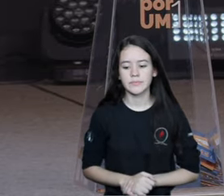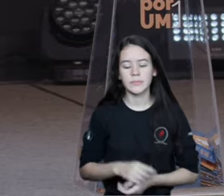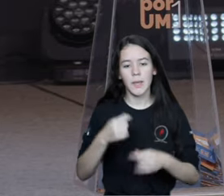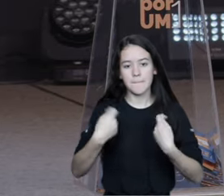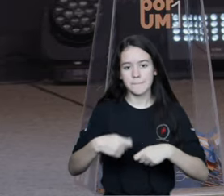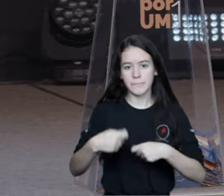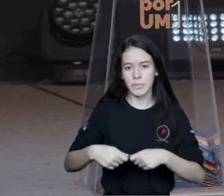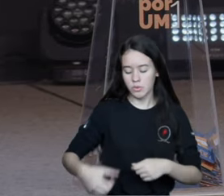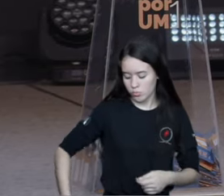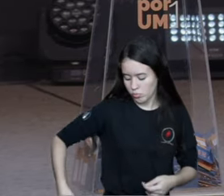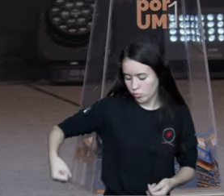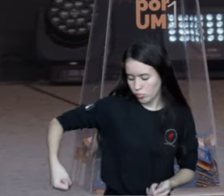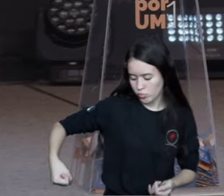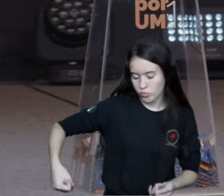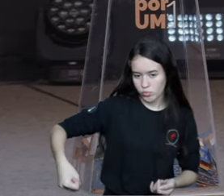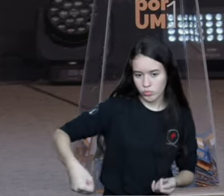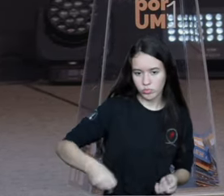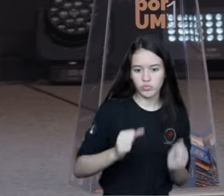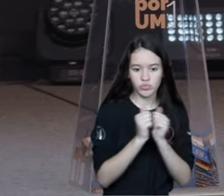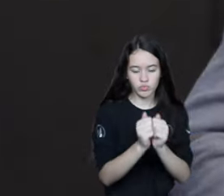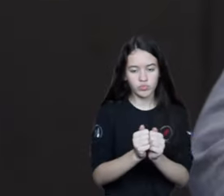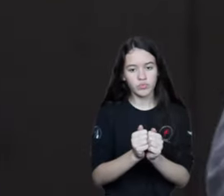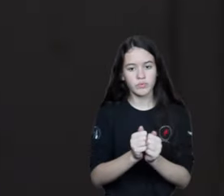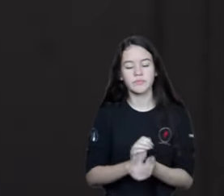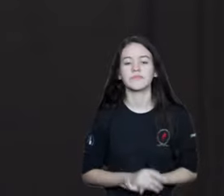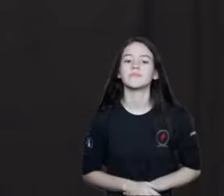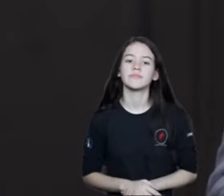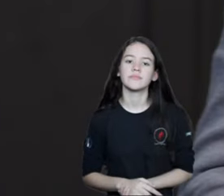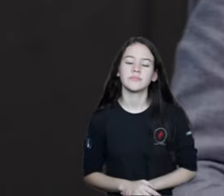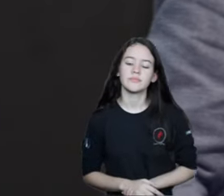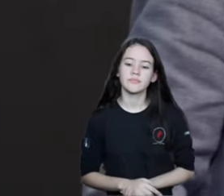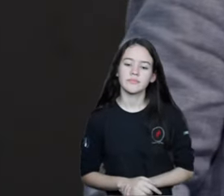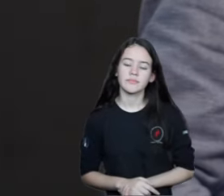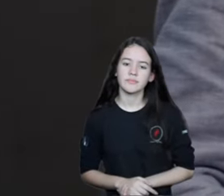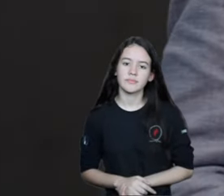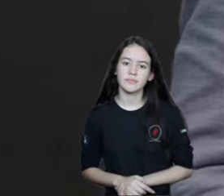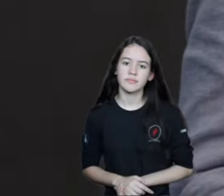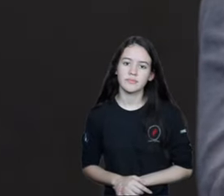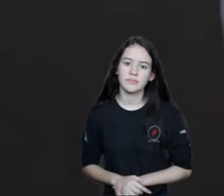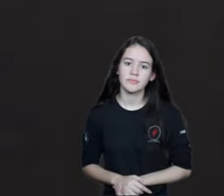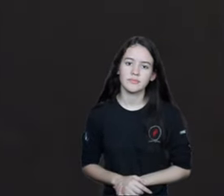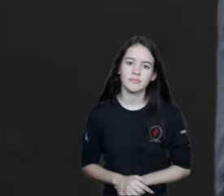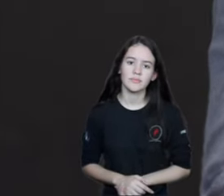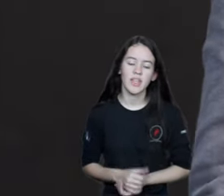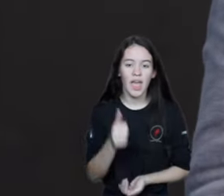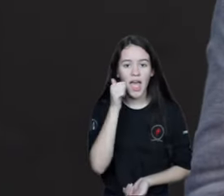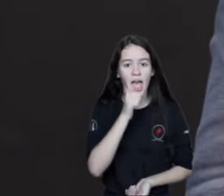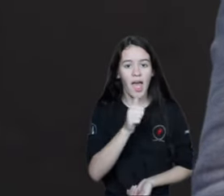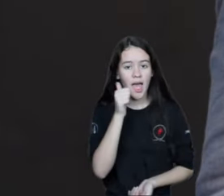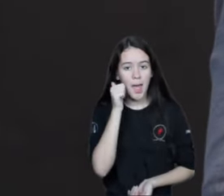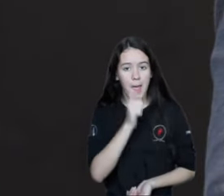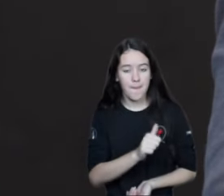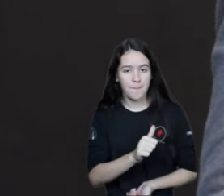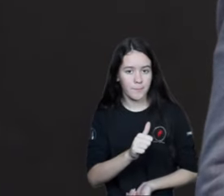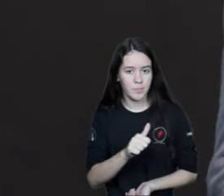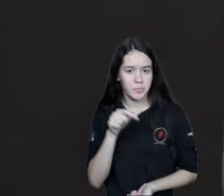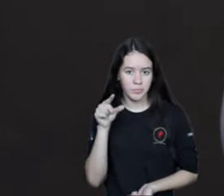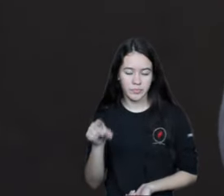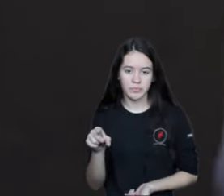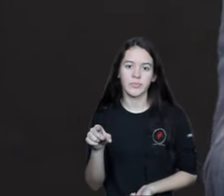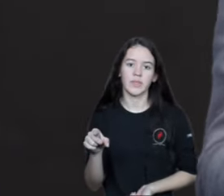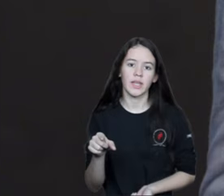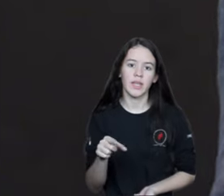tem que andar com a maletinha e fora isso meu irmão João o que a mulher desse santo irmão